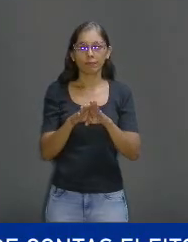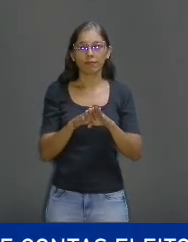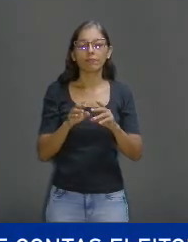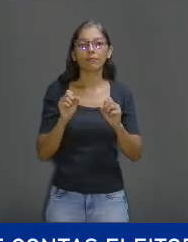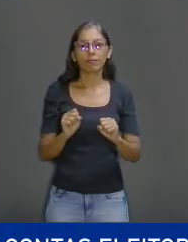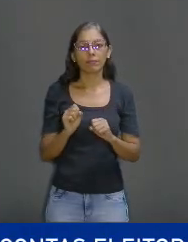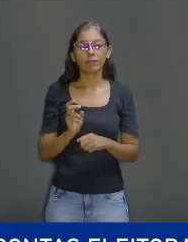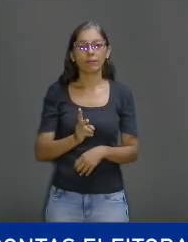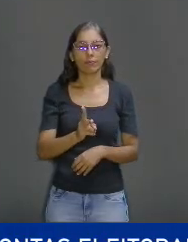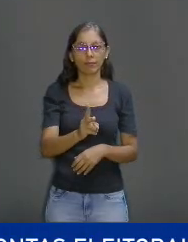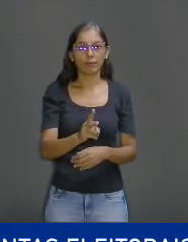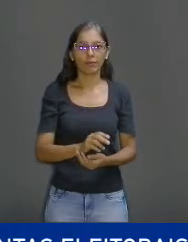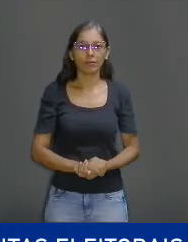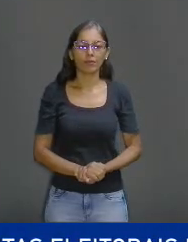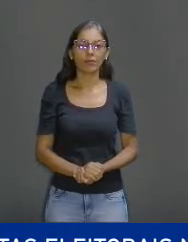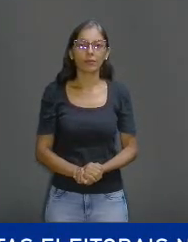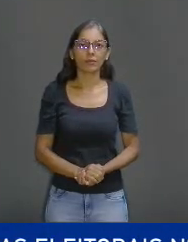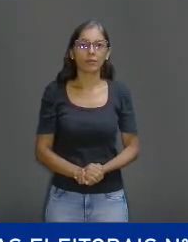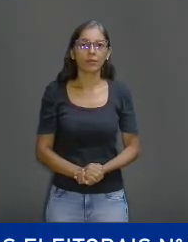Excelência pode prosseguir.